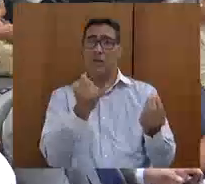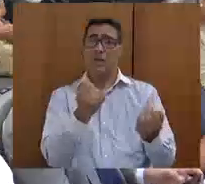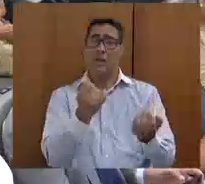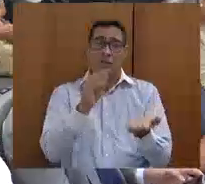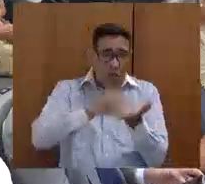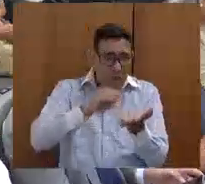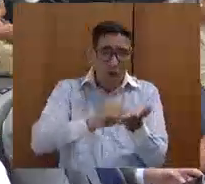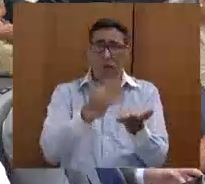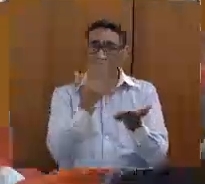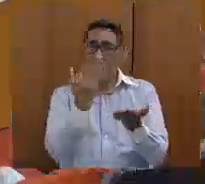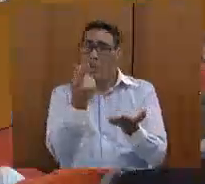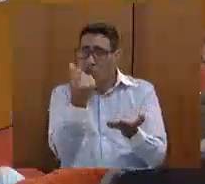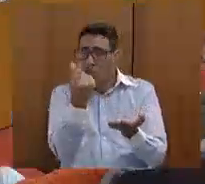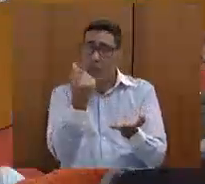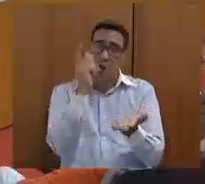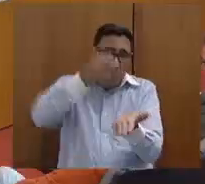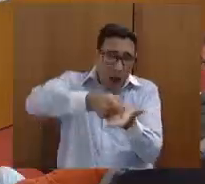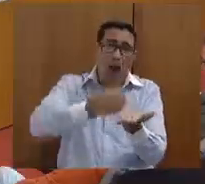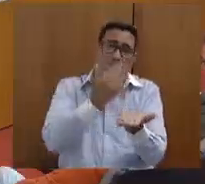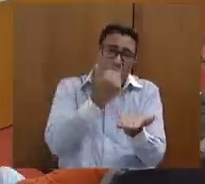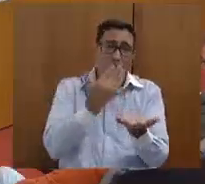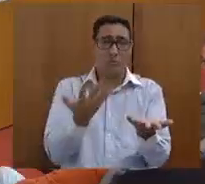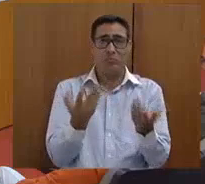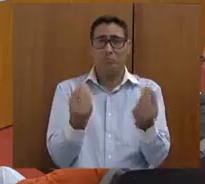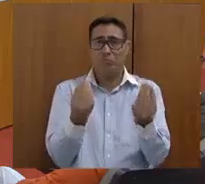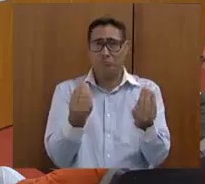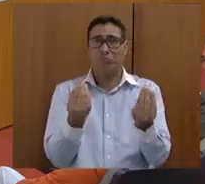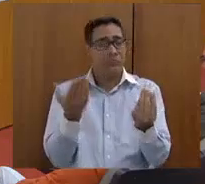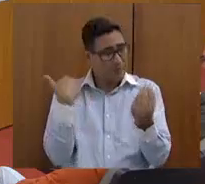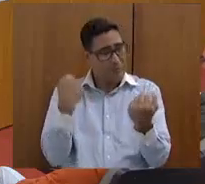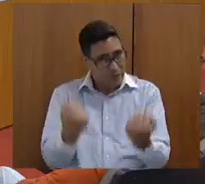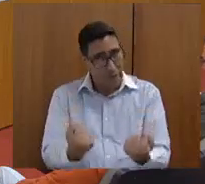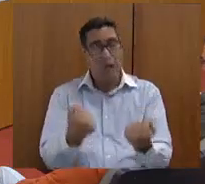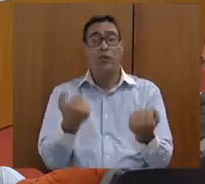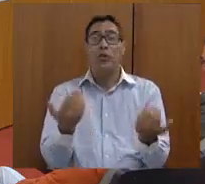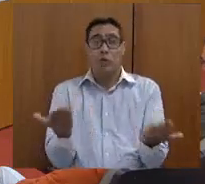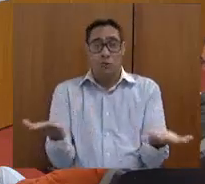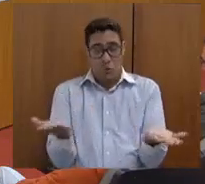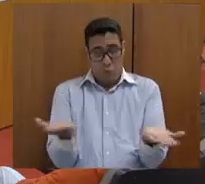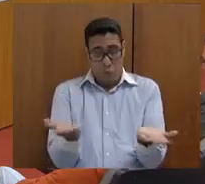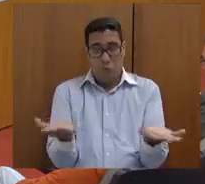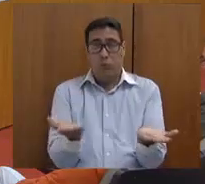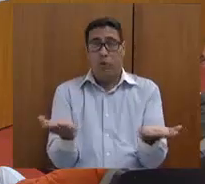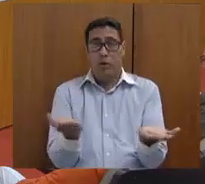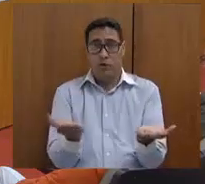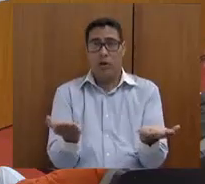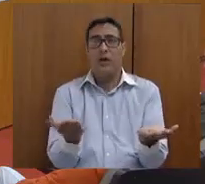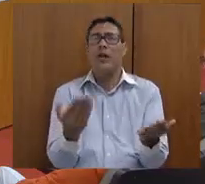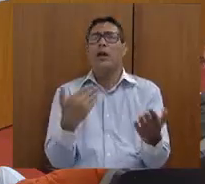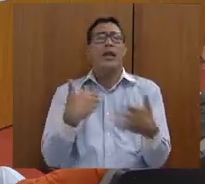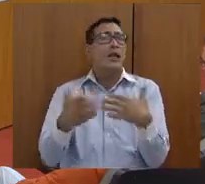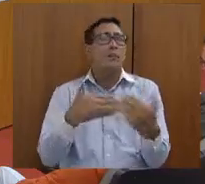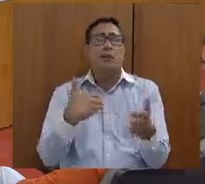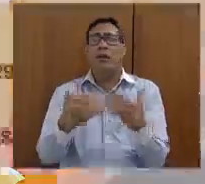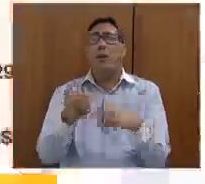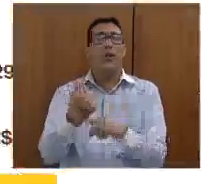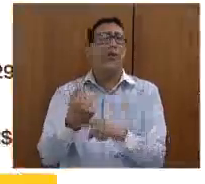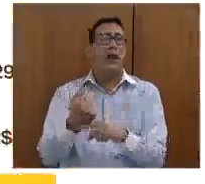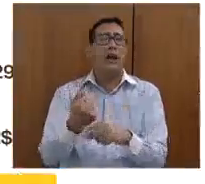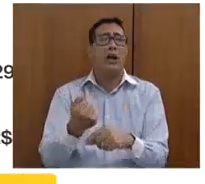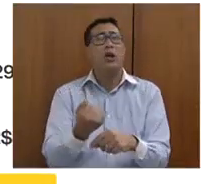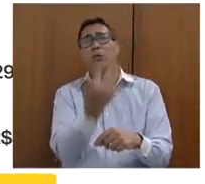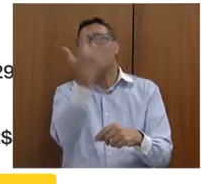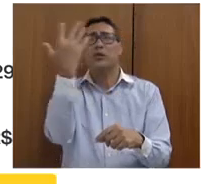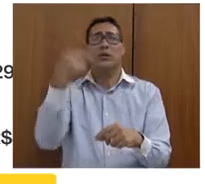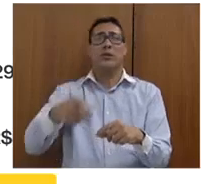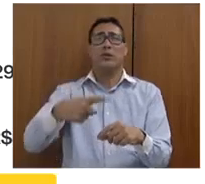e saímos para 436 milhões e temos o piso que independente do quantidade de valor que